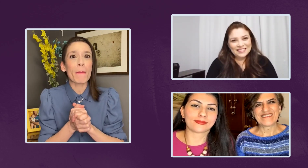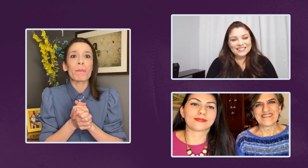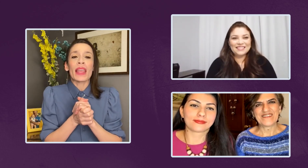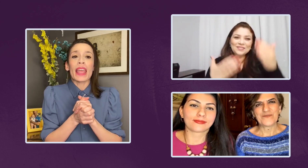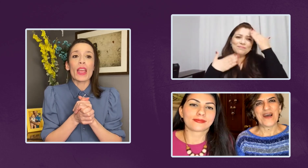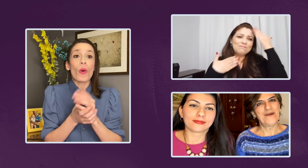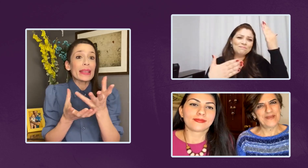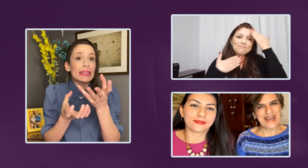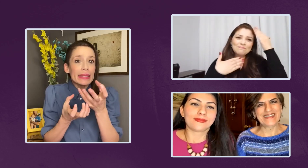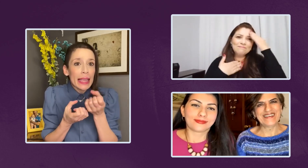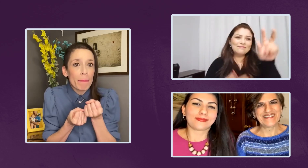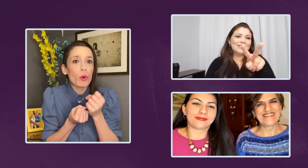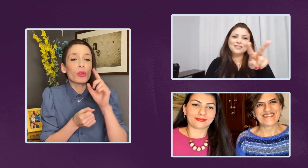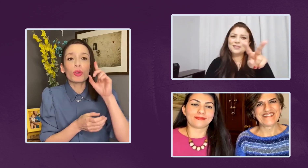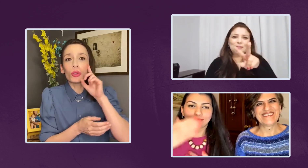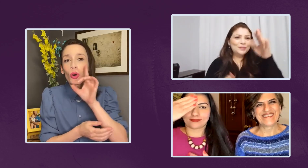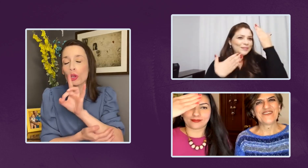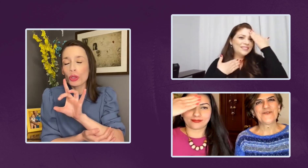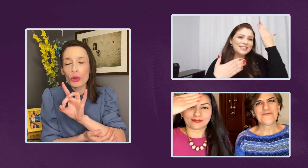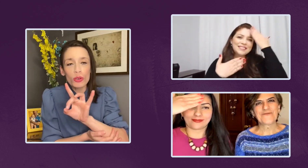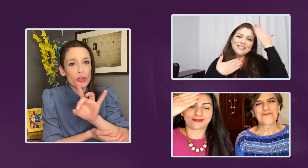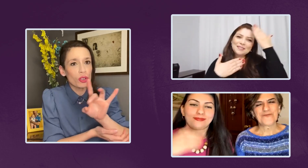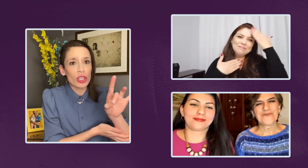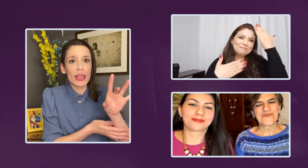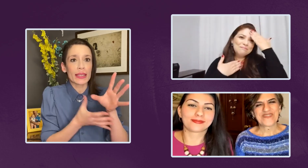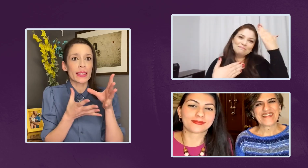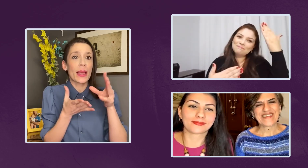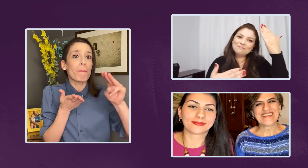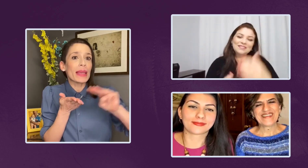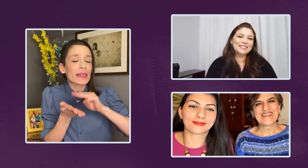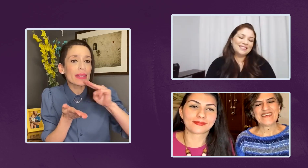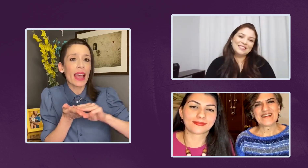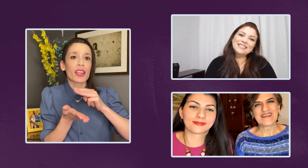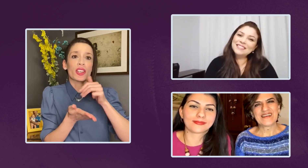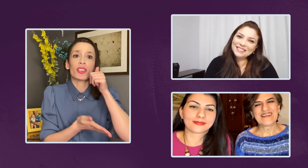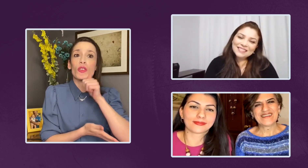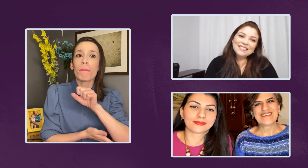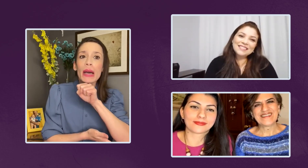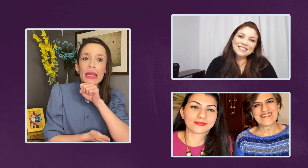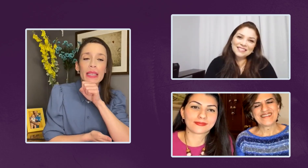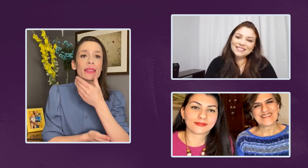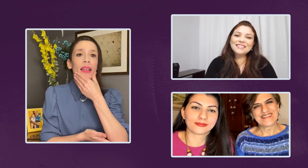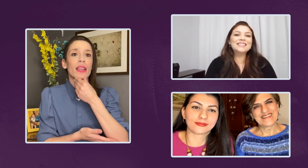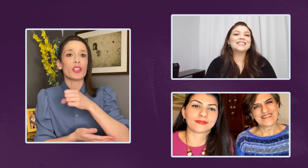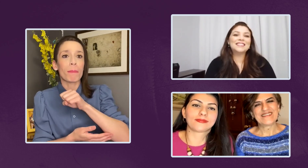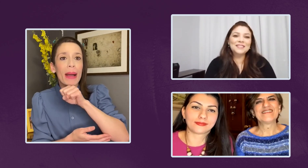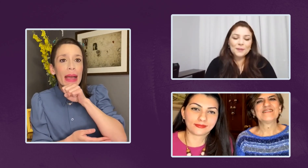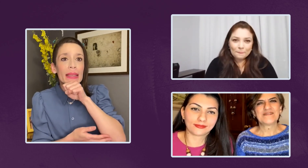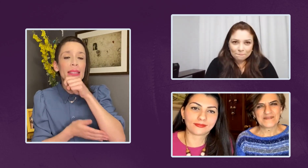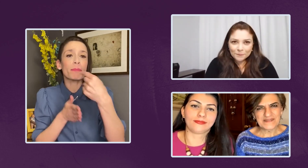vocês. Eu Ah, recebo todos os dias mensagens de mães,